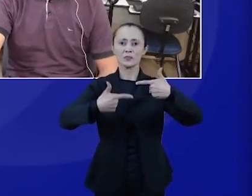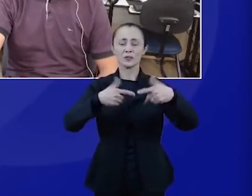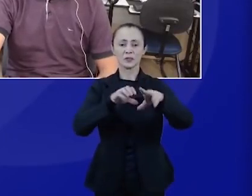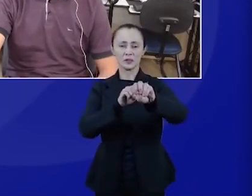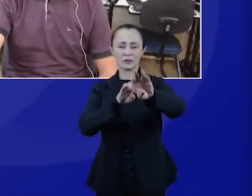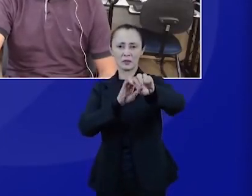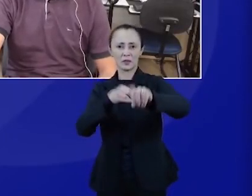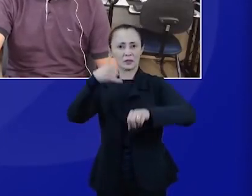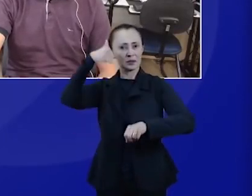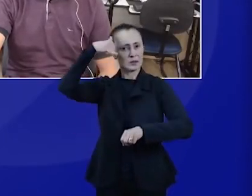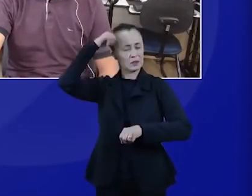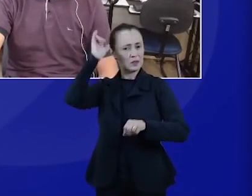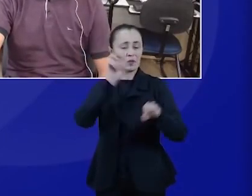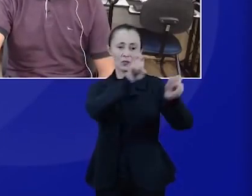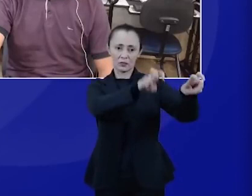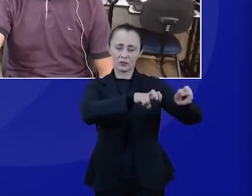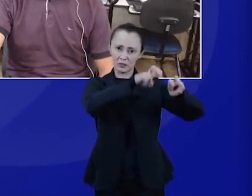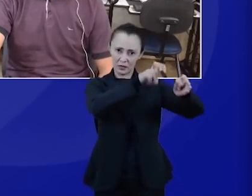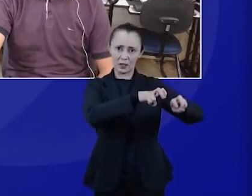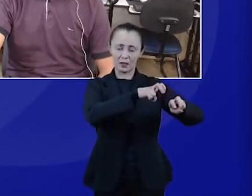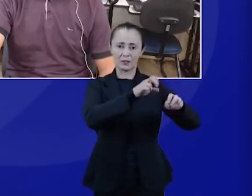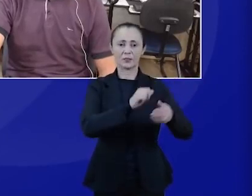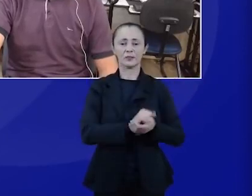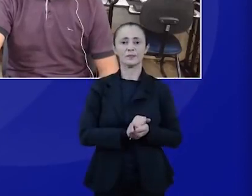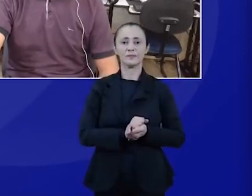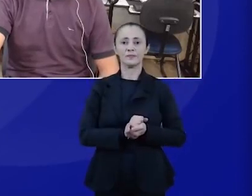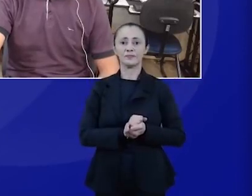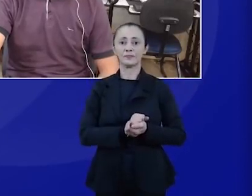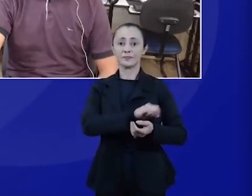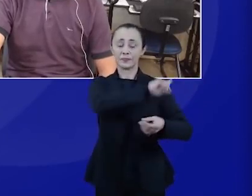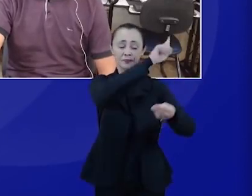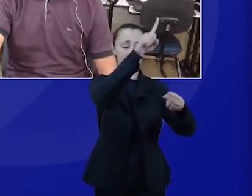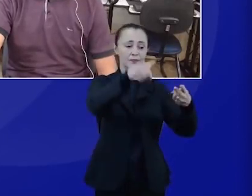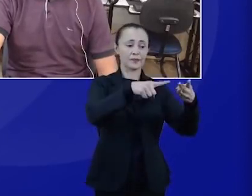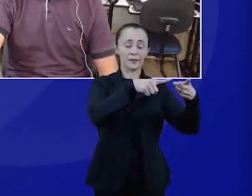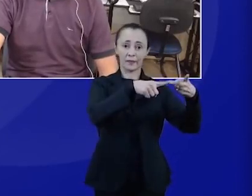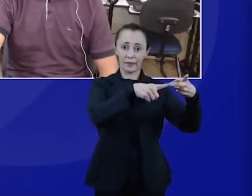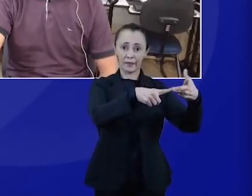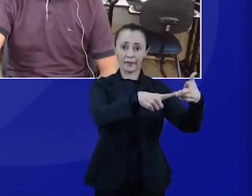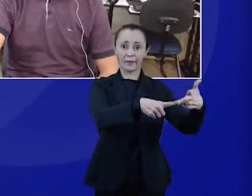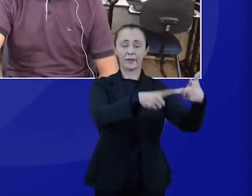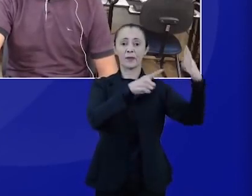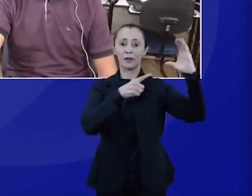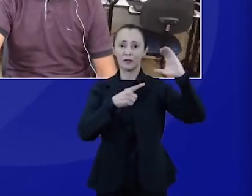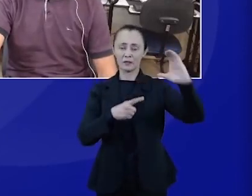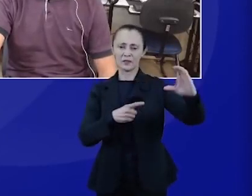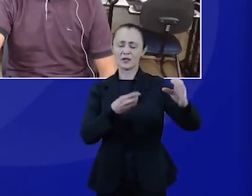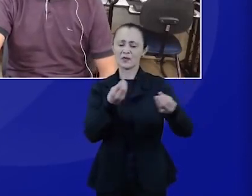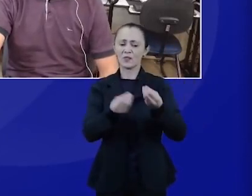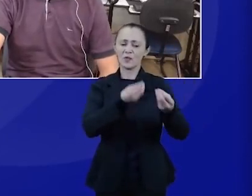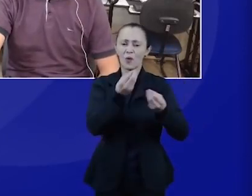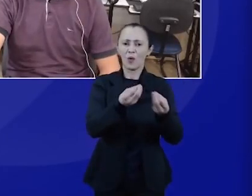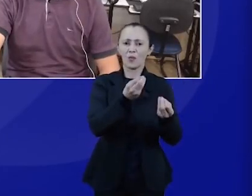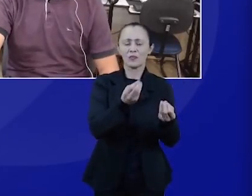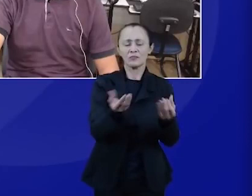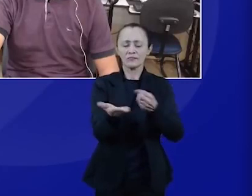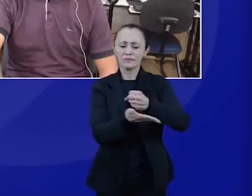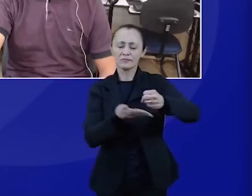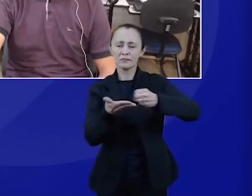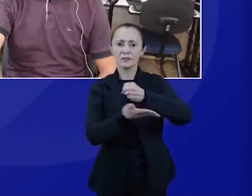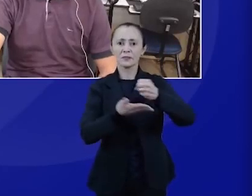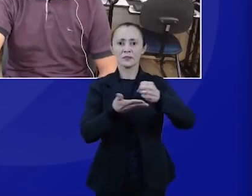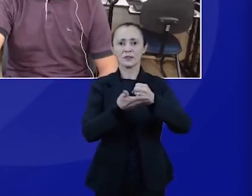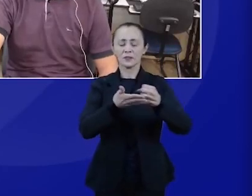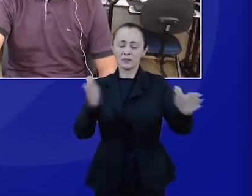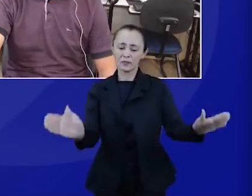o caderno de subsídios. Tópico C, princípios pedagógicos da educação do campo, caminho e fortalecimento